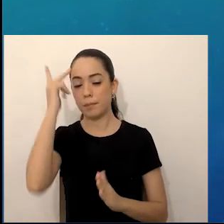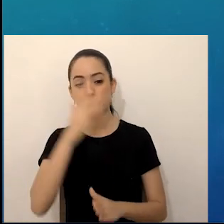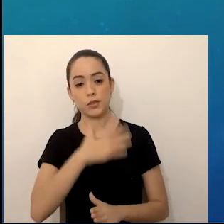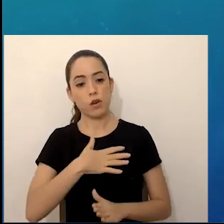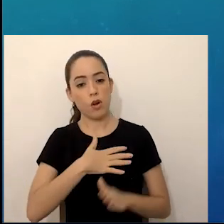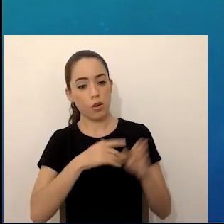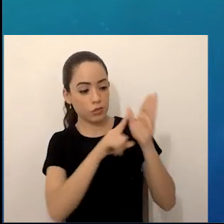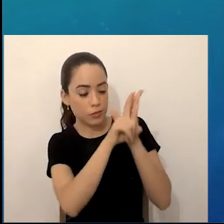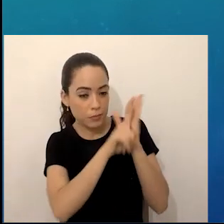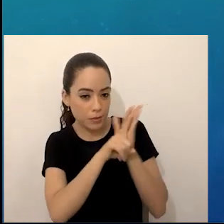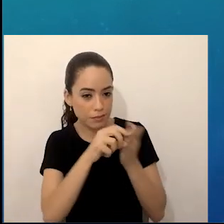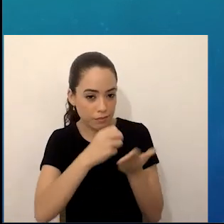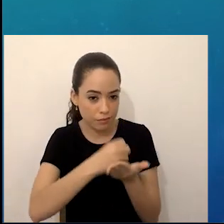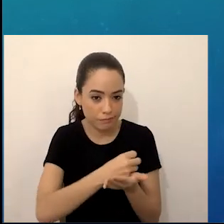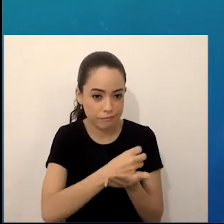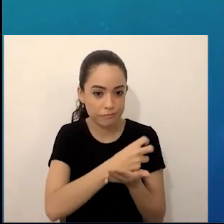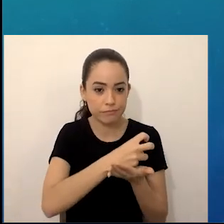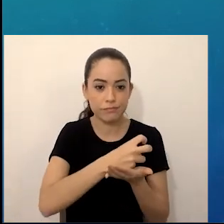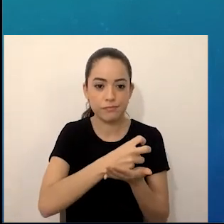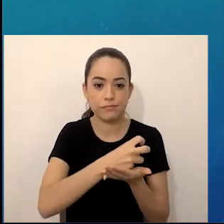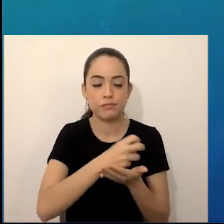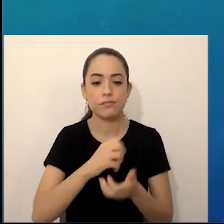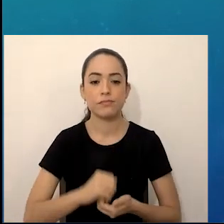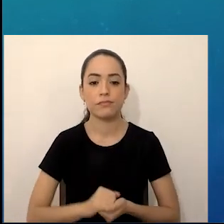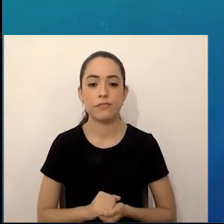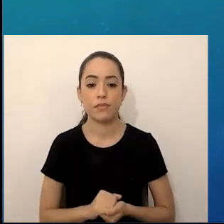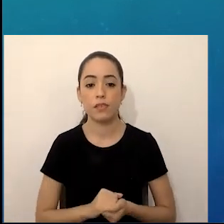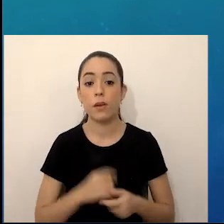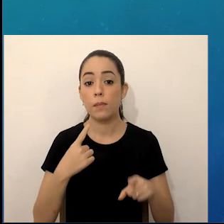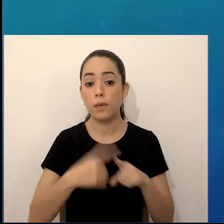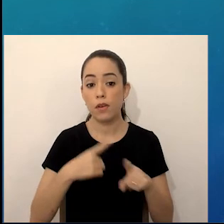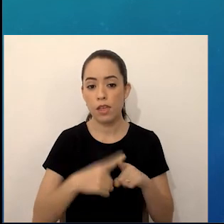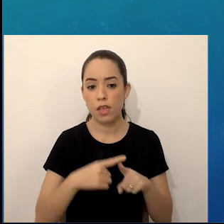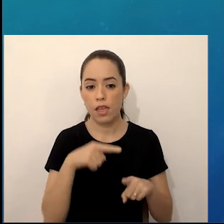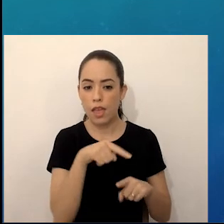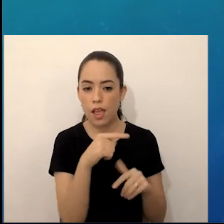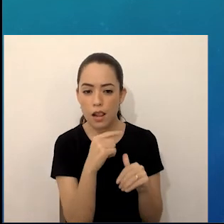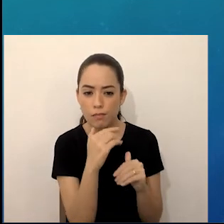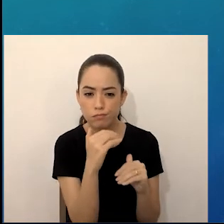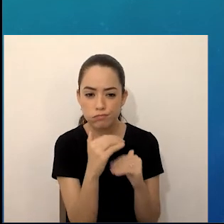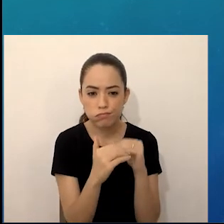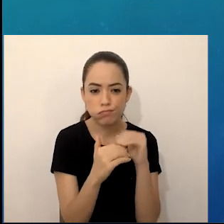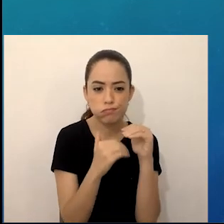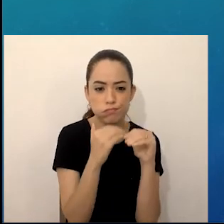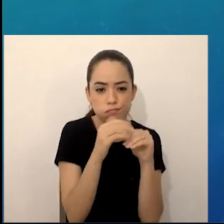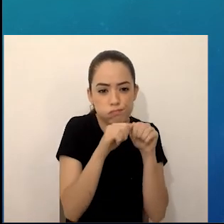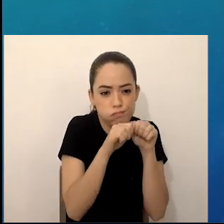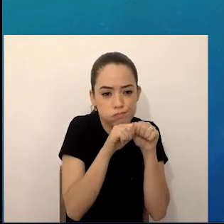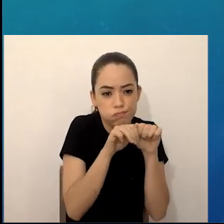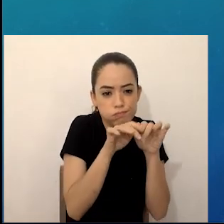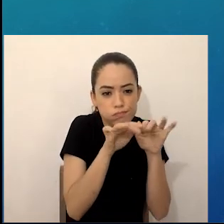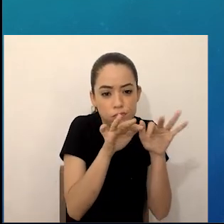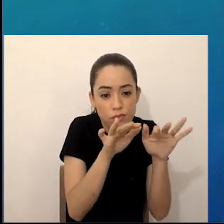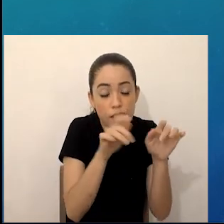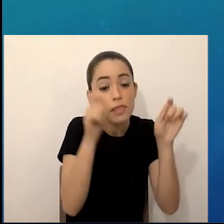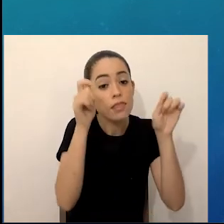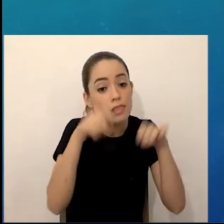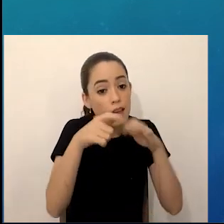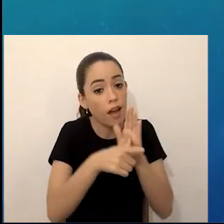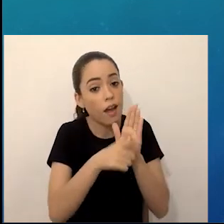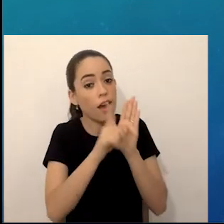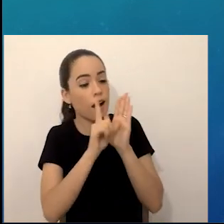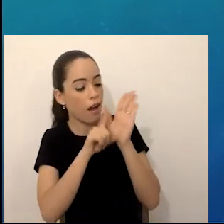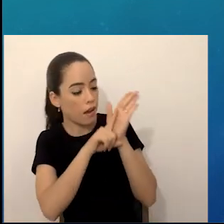embriológicos. O estadiamento do desenvolvimento pode ser previsto